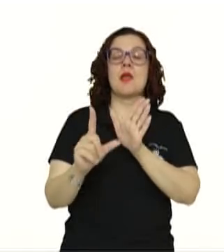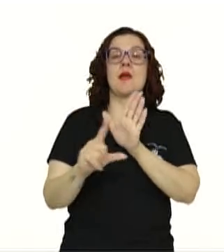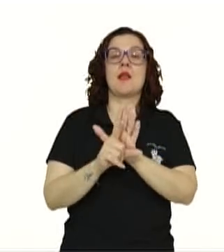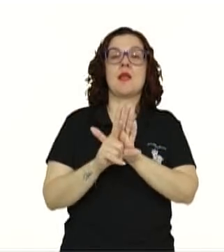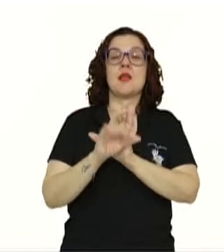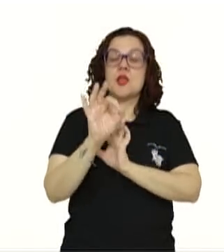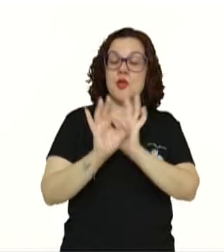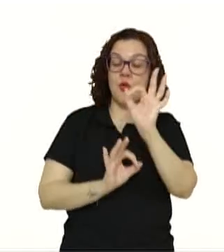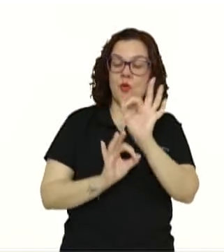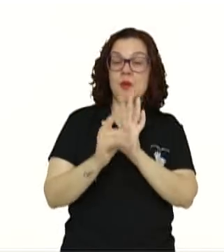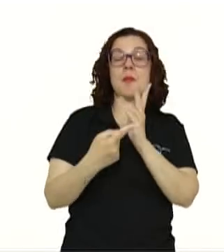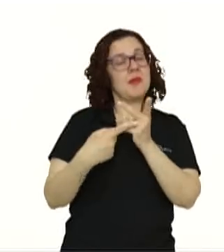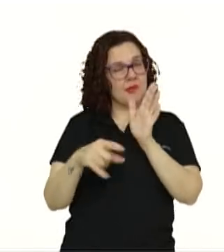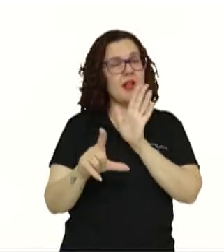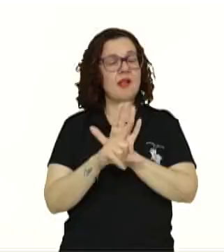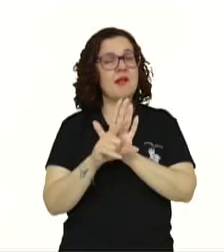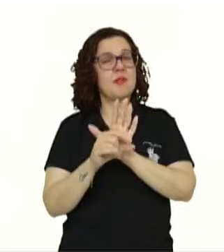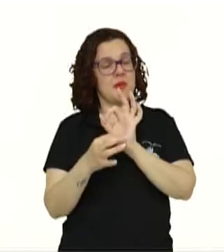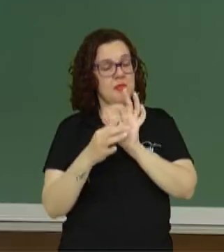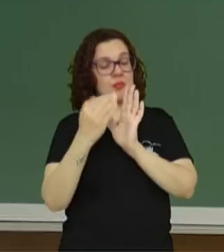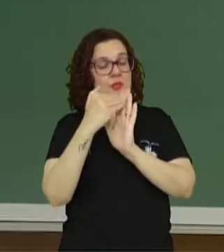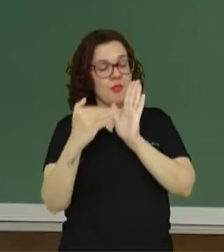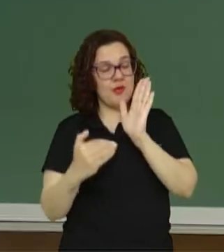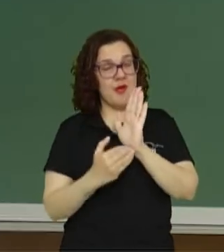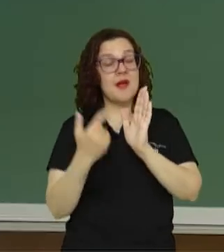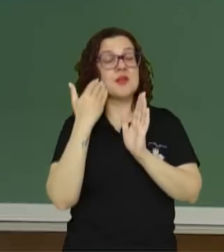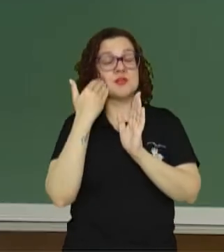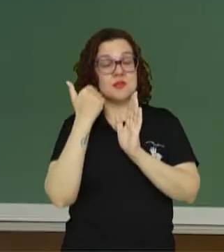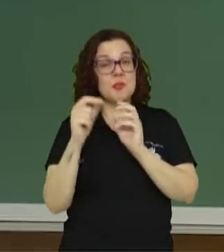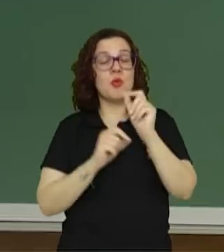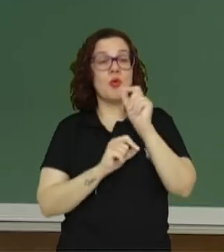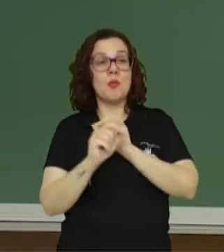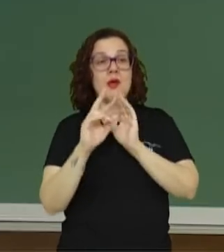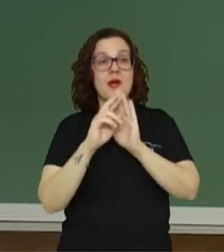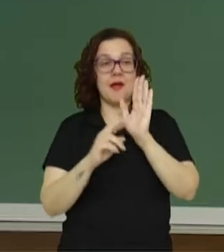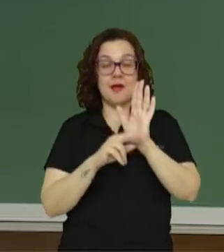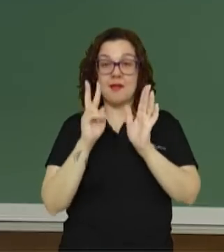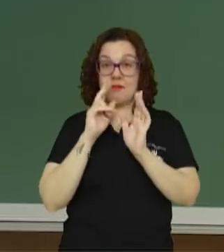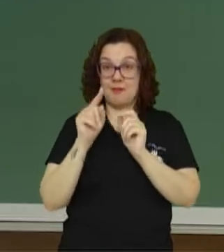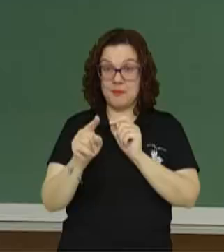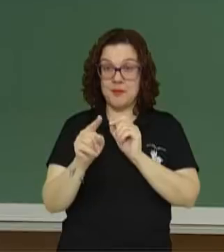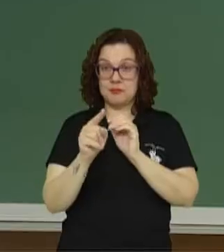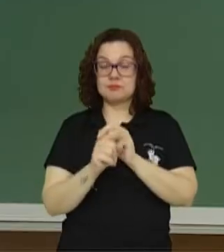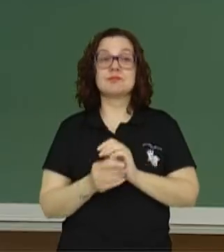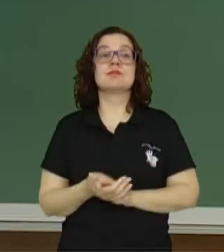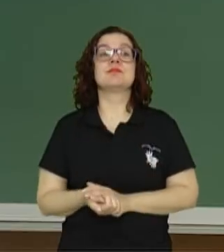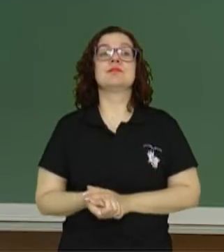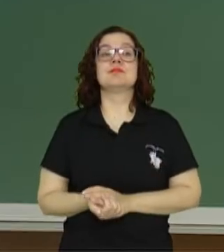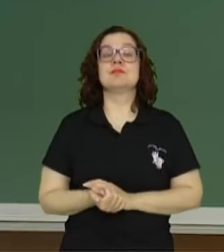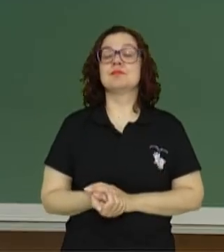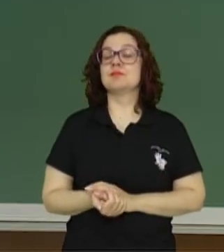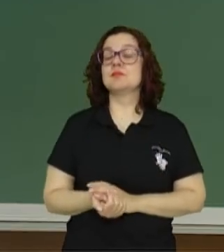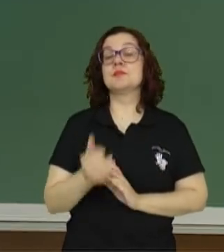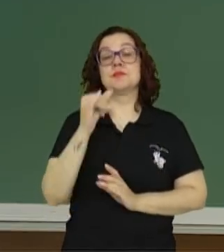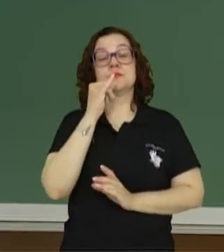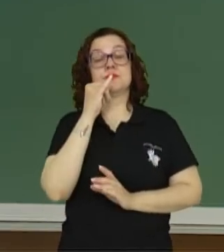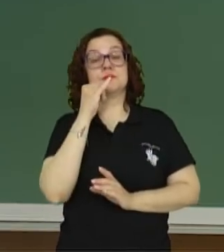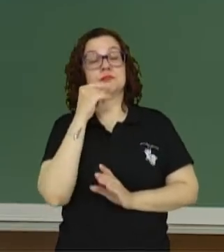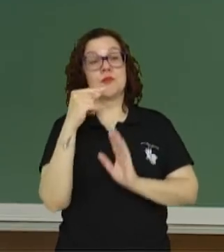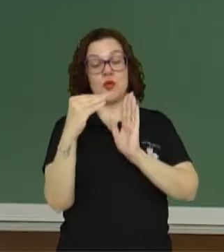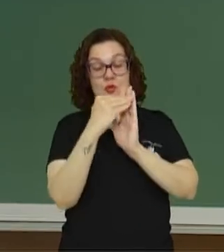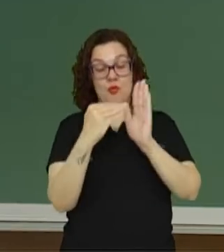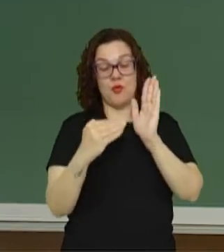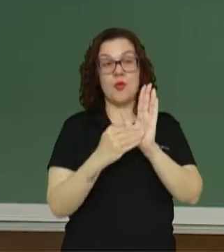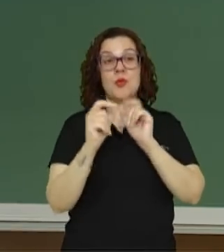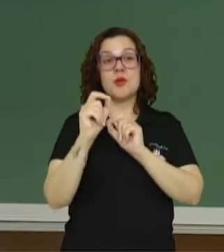que define aquela sequência. A gente já viu a lei na aula passada. Por exemplo, eu tenho a lei aqui que